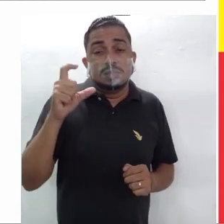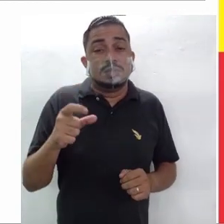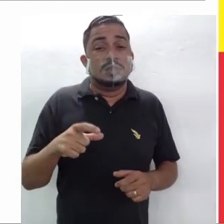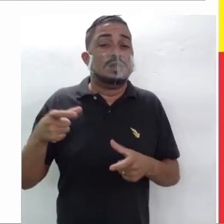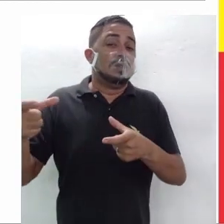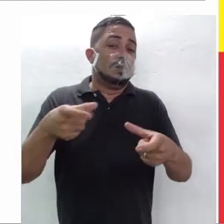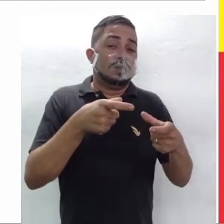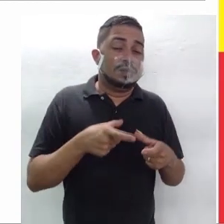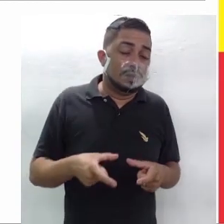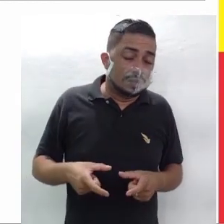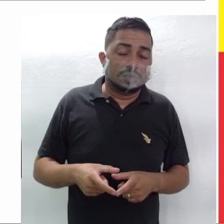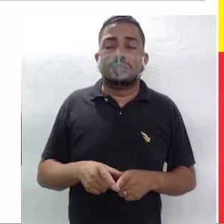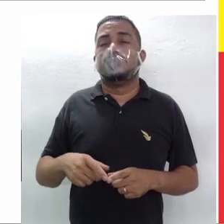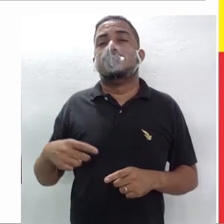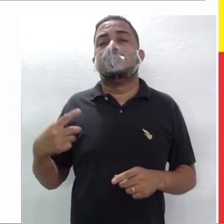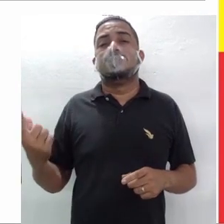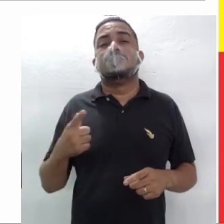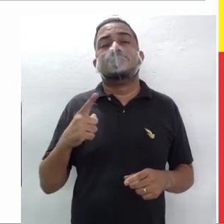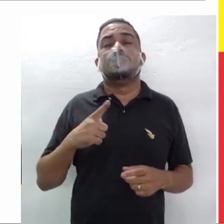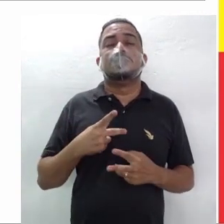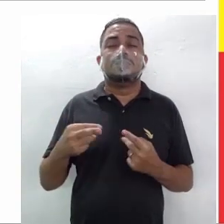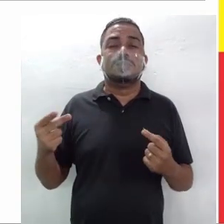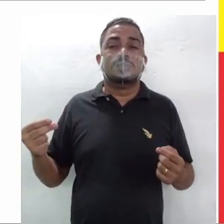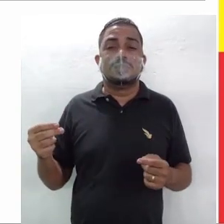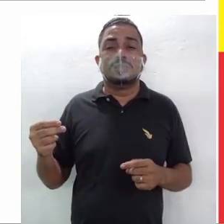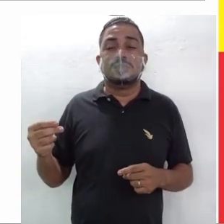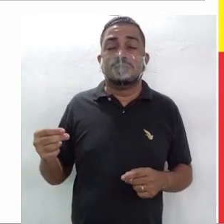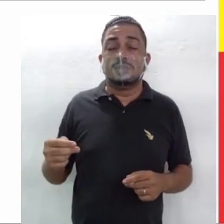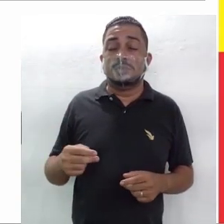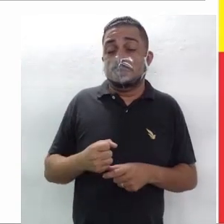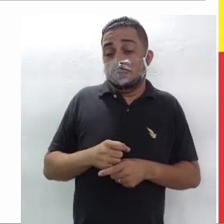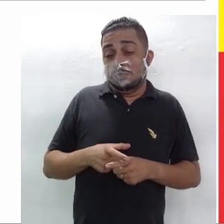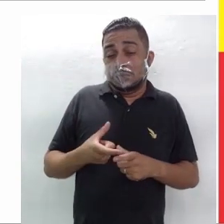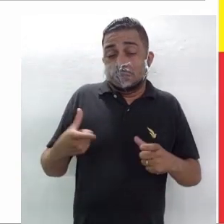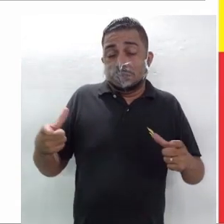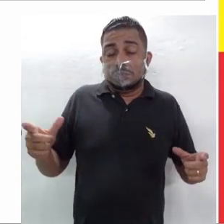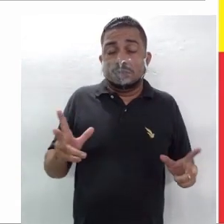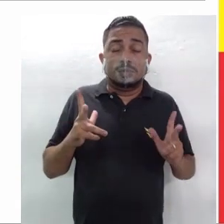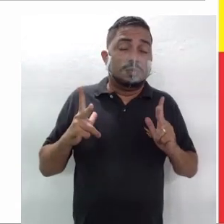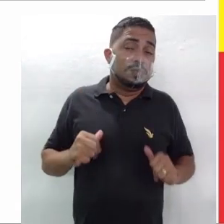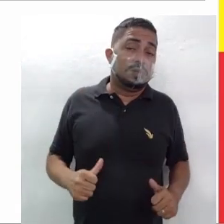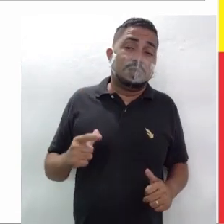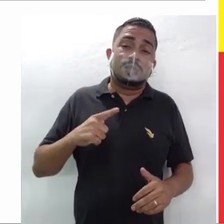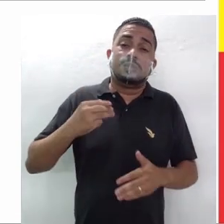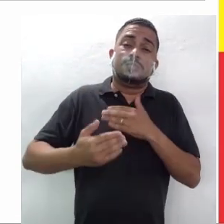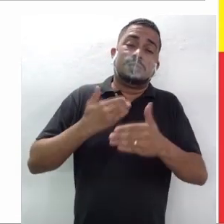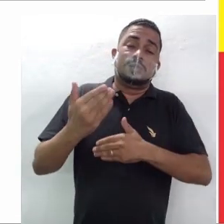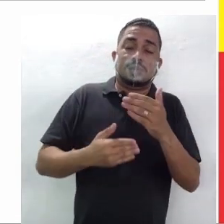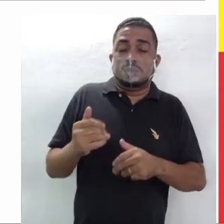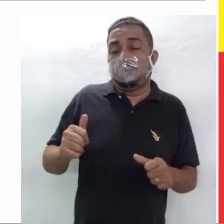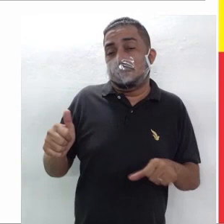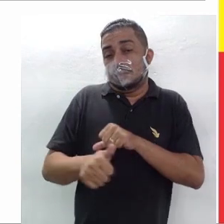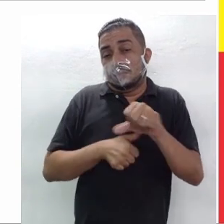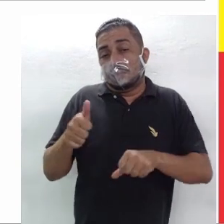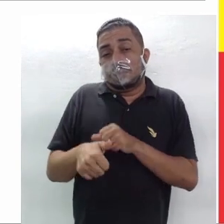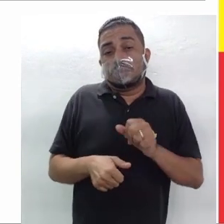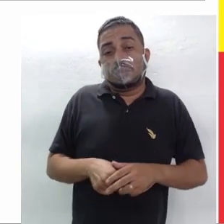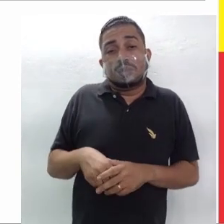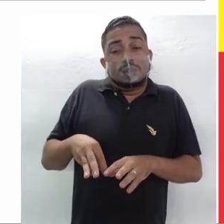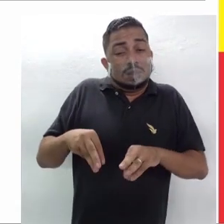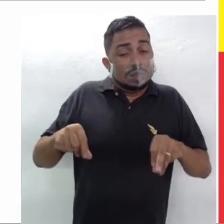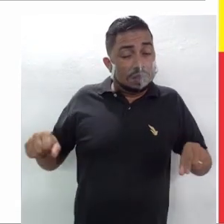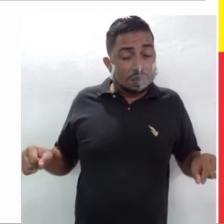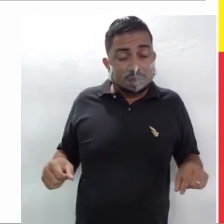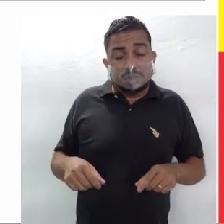ela tende a ocorrer em locais de alta densidade humana. Isso significa que ocorre um processo de